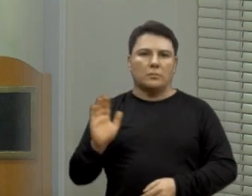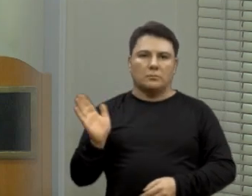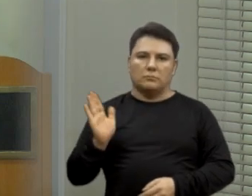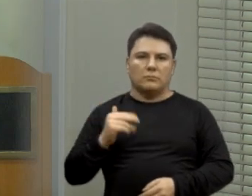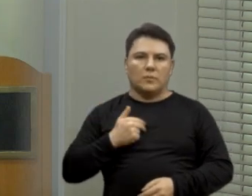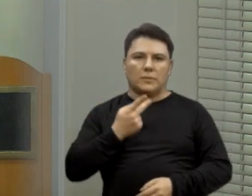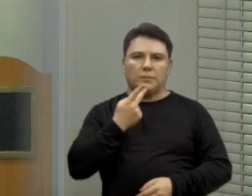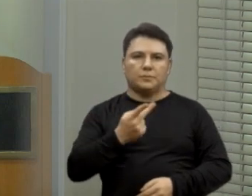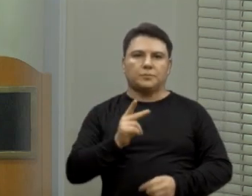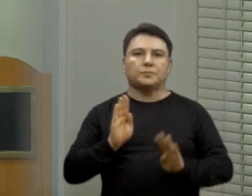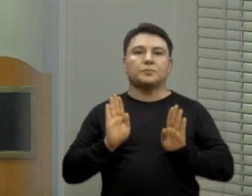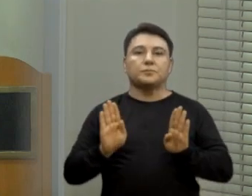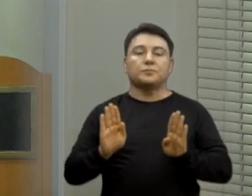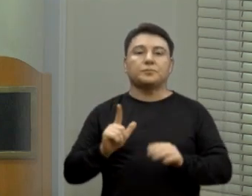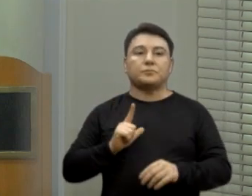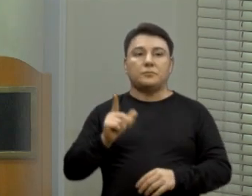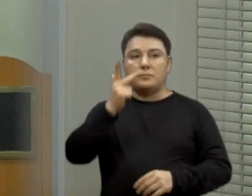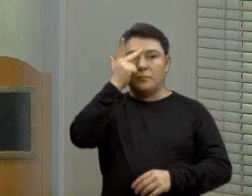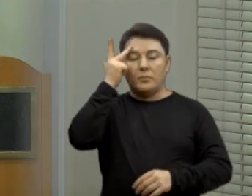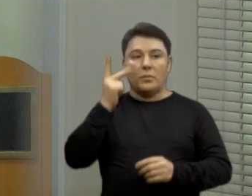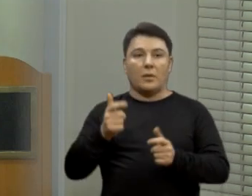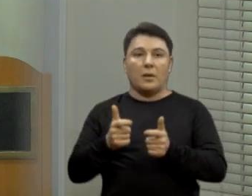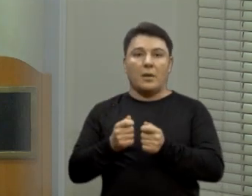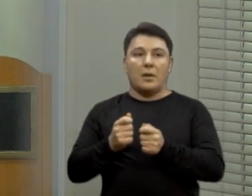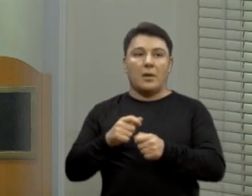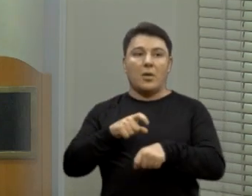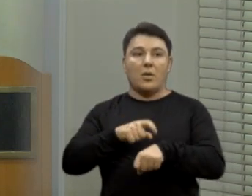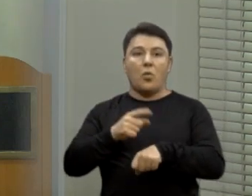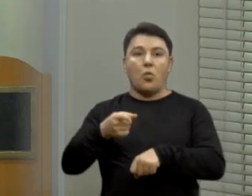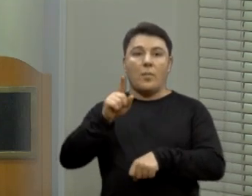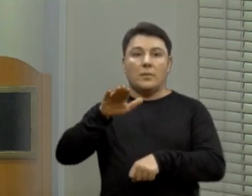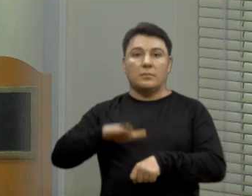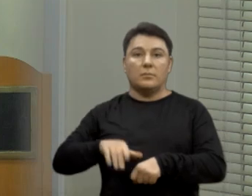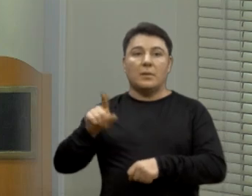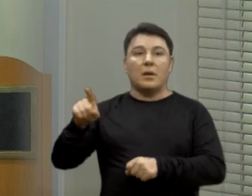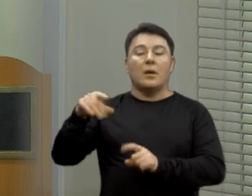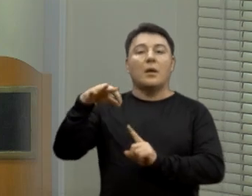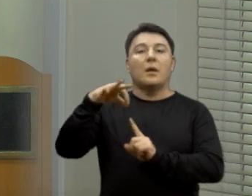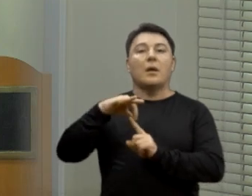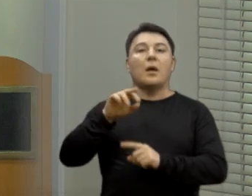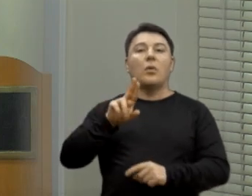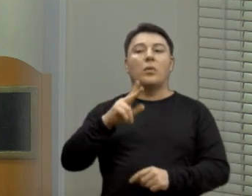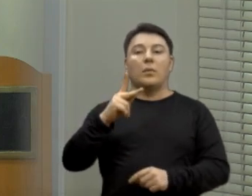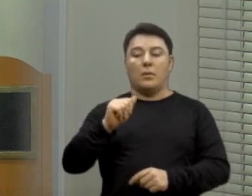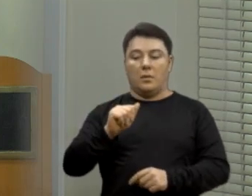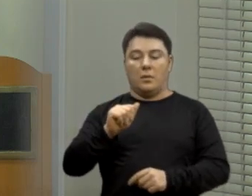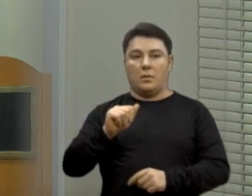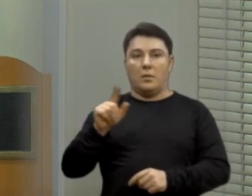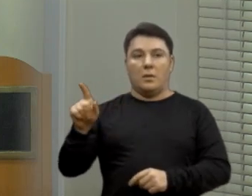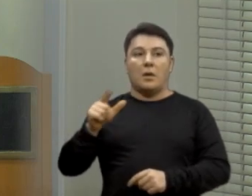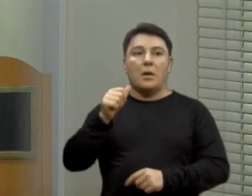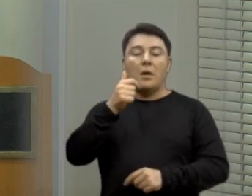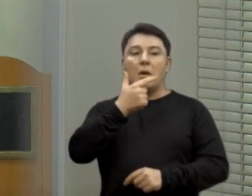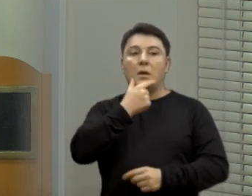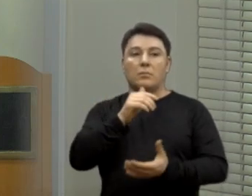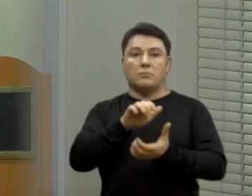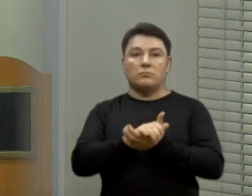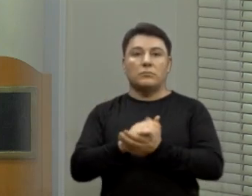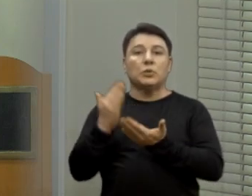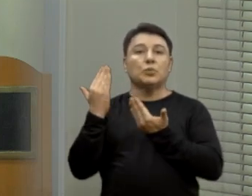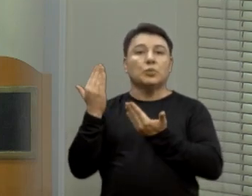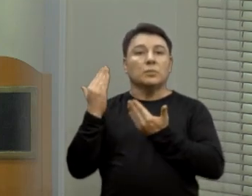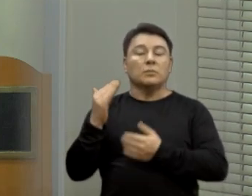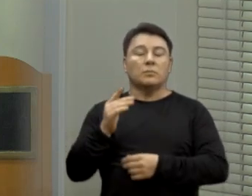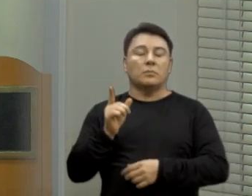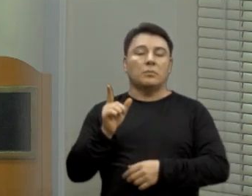por exemplo, me mandou uma pessoa, uma mensagem às 13 horas, na UPA da Vila, dizendo o seguinte, meu esposo está com suspeita de Covid,